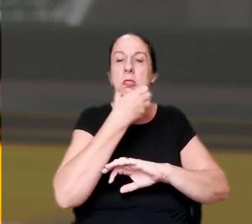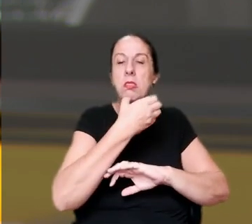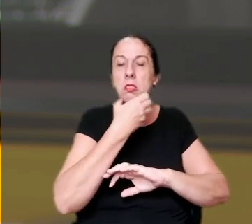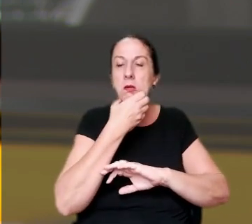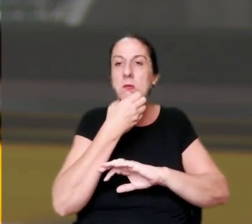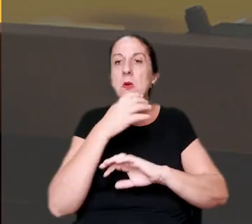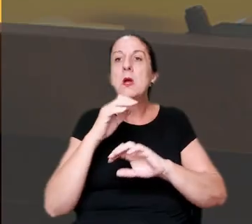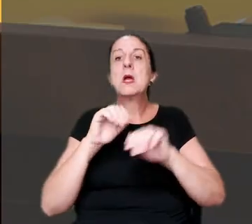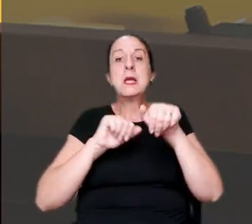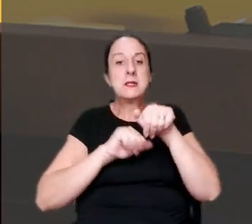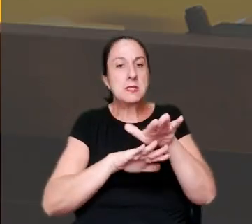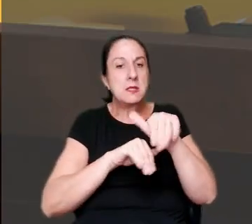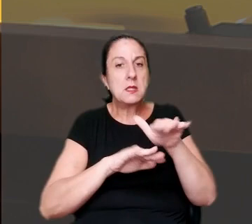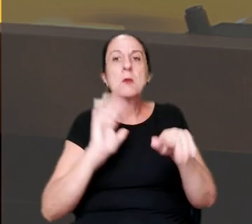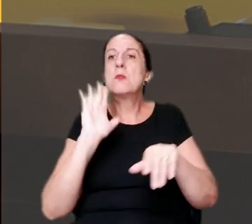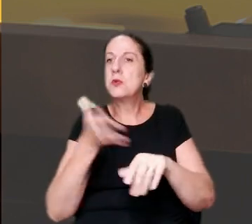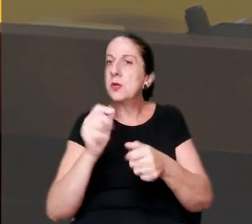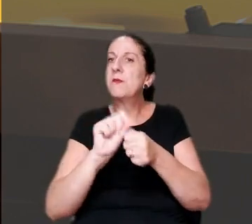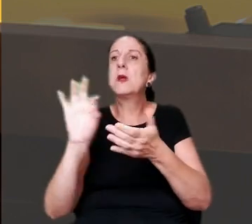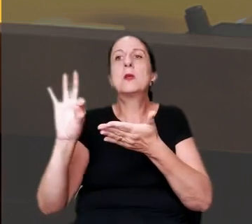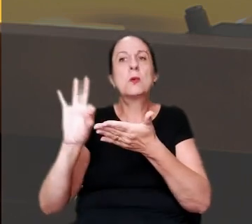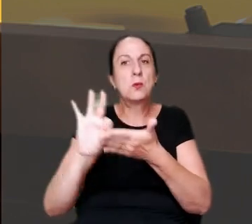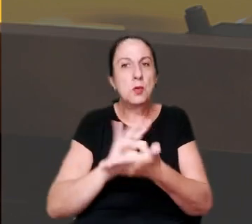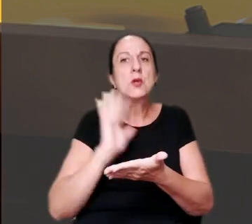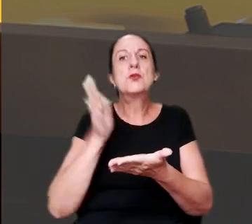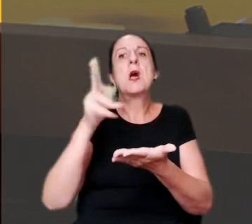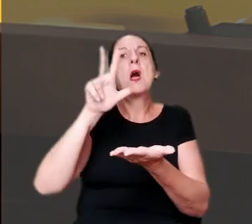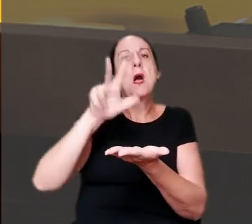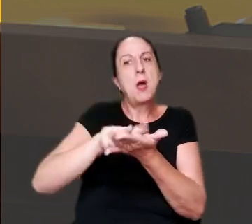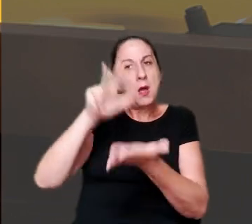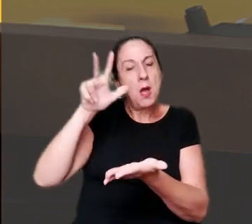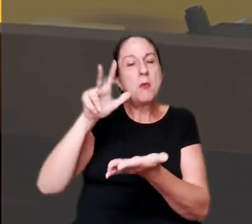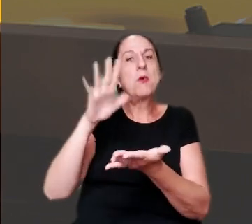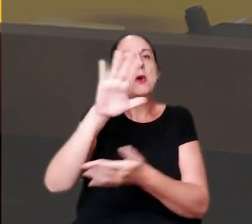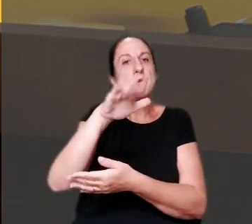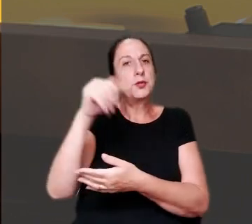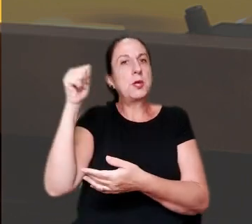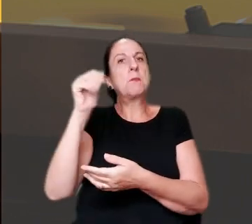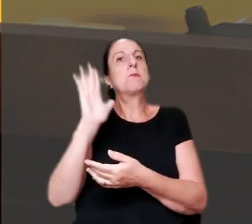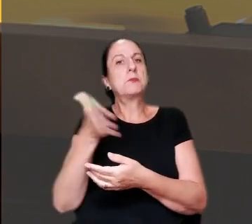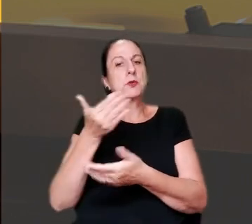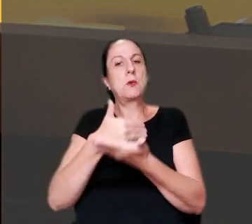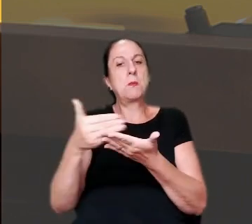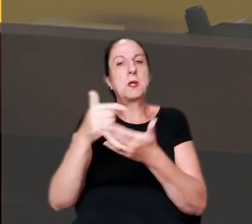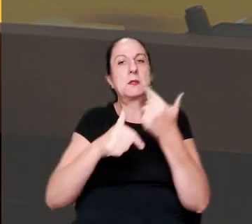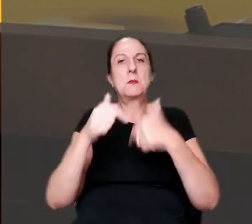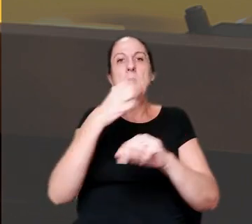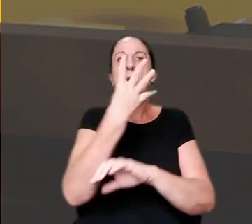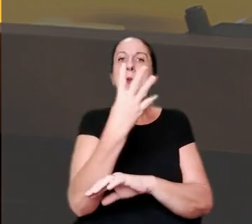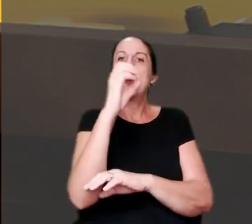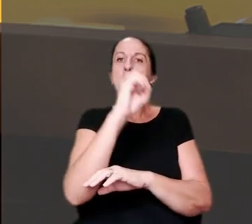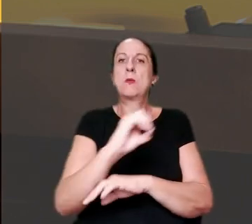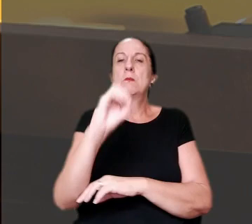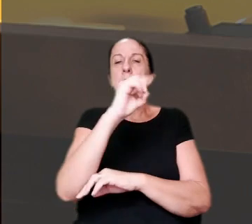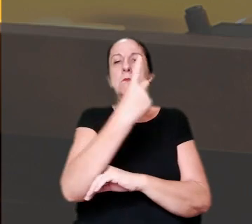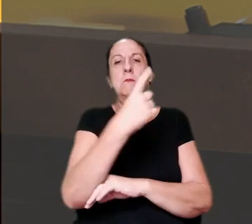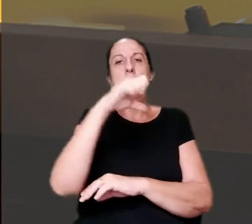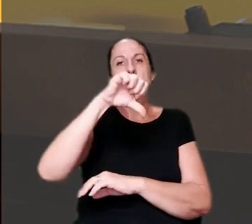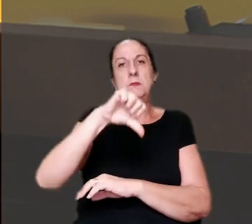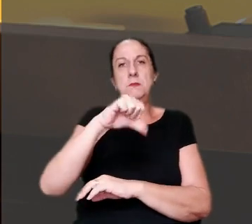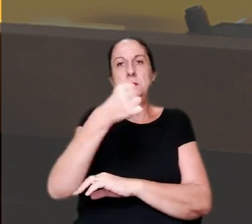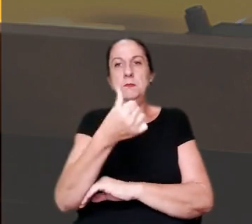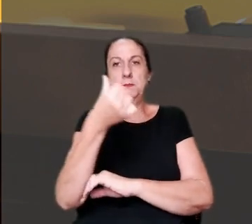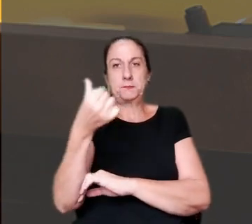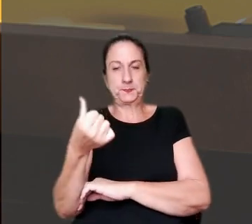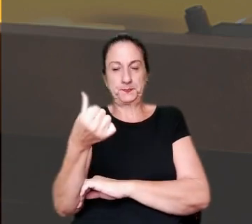formei em dezembro, em setembro eu já tinha feito o concurso, já tinha sido aprovado, nomeado e tomei posse, no dia 4 de outubro